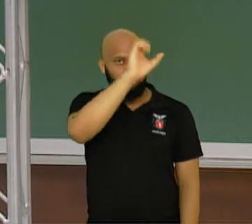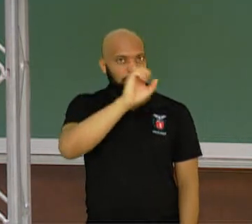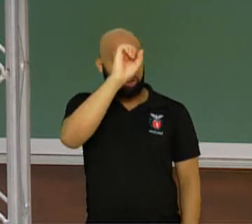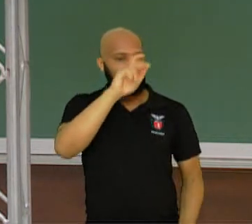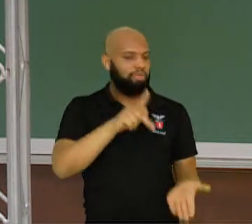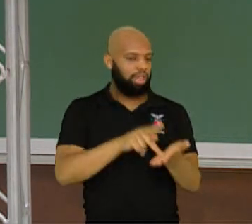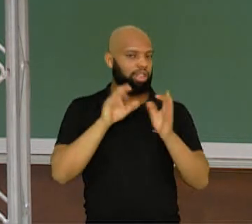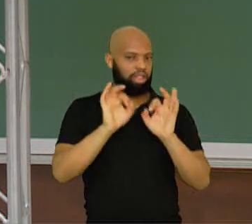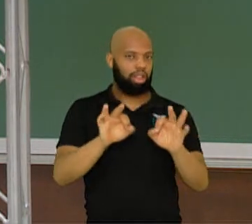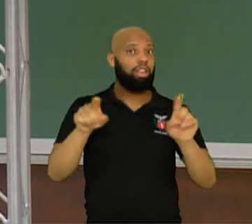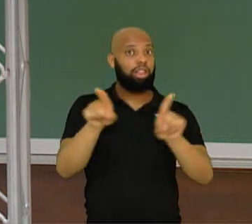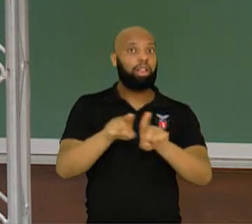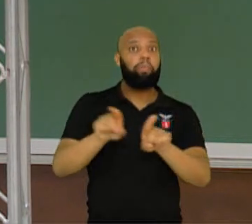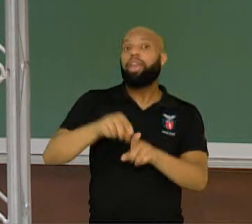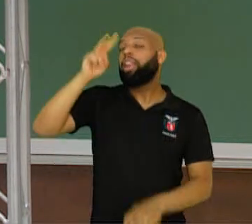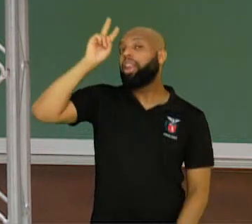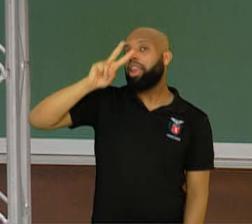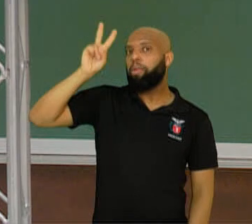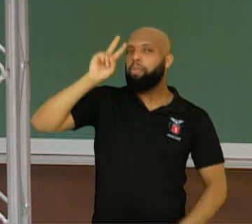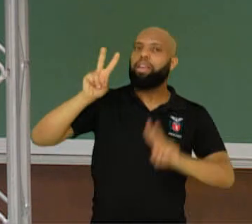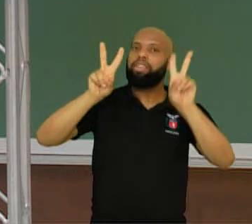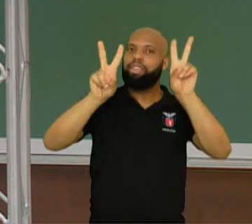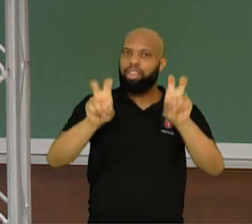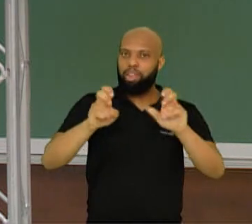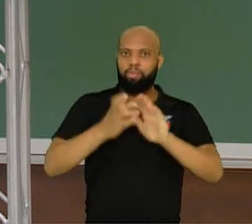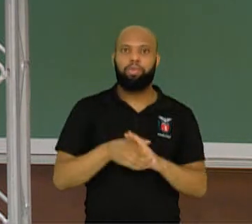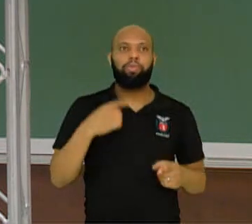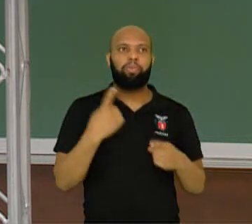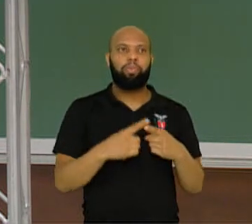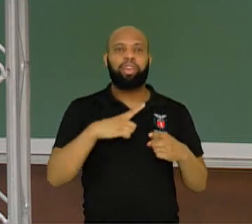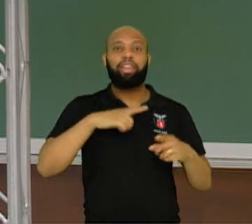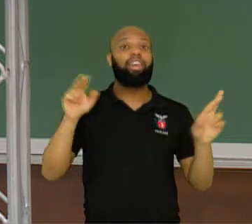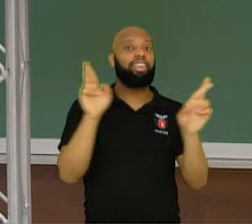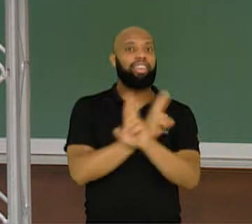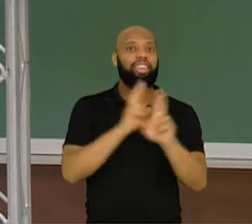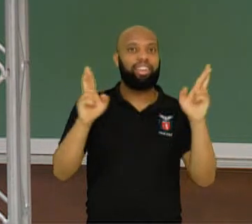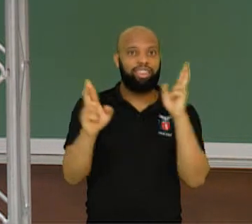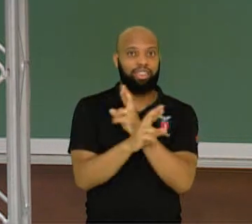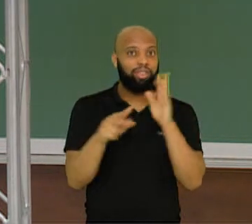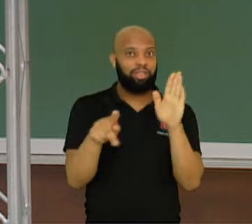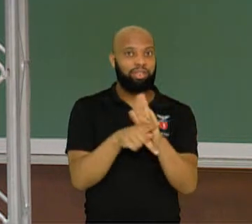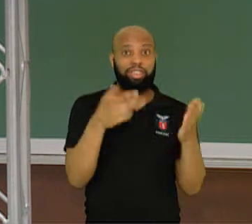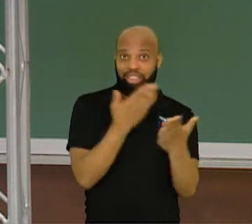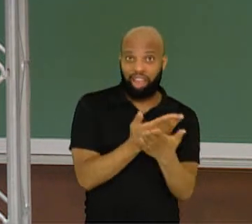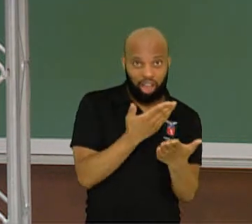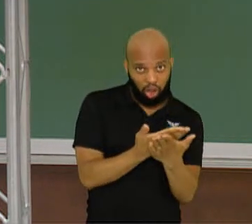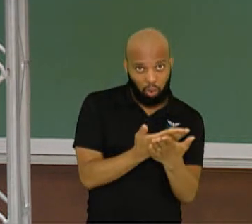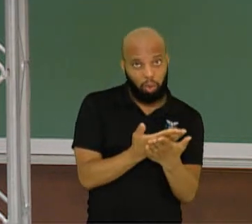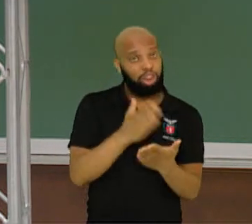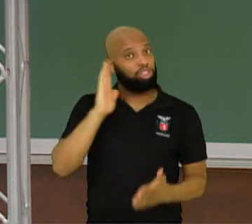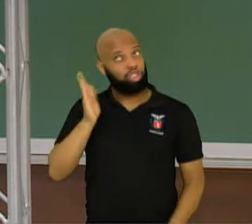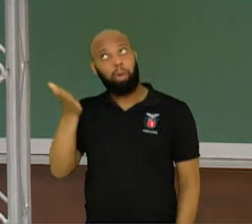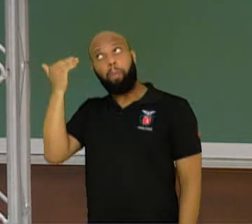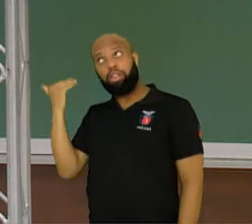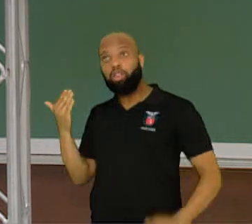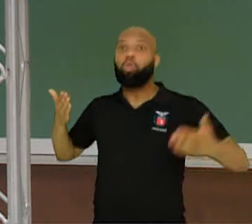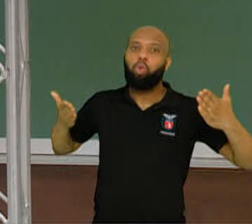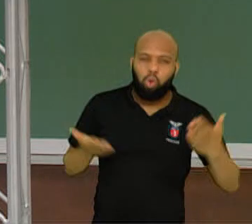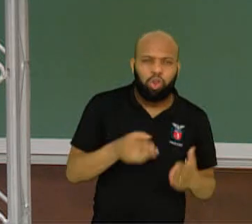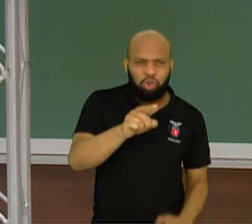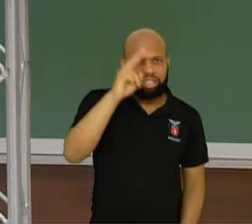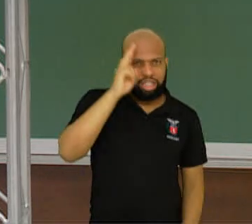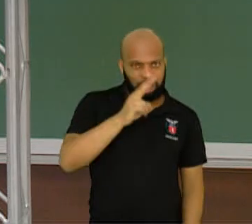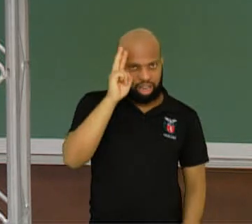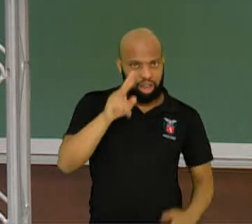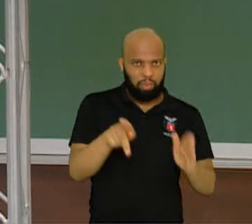aprenderam e relembrar assuntos. Nós fazemos uma relação entre uma aula e a outra. Vocês lembram do assunto da aula